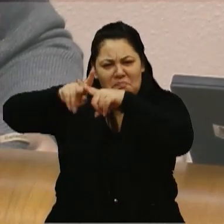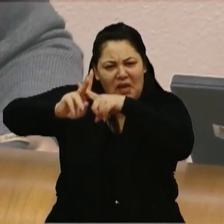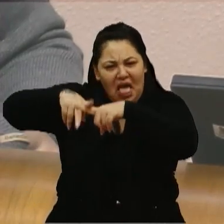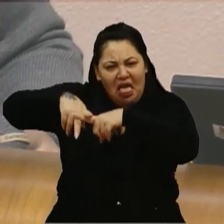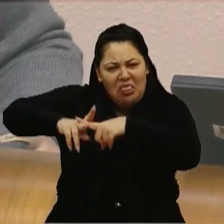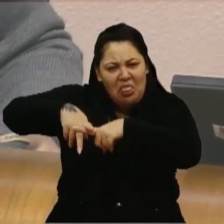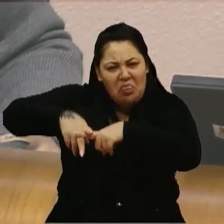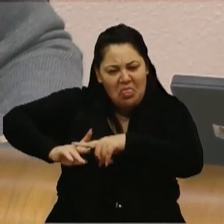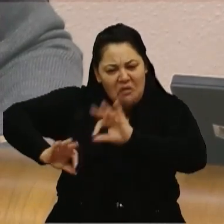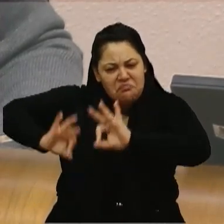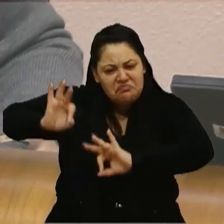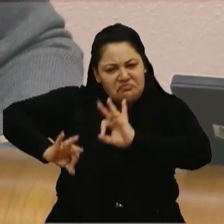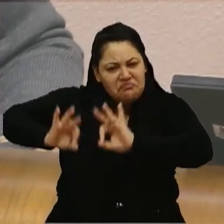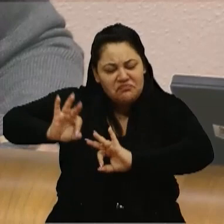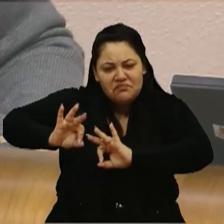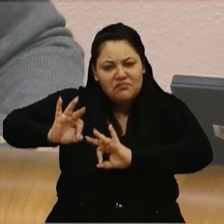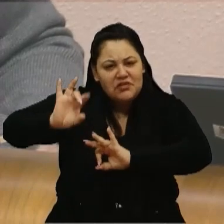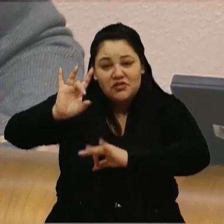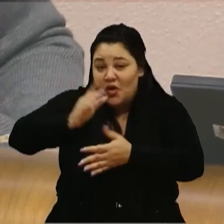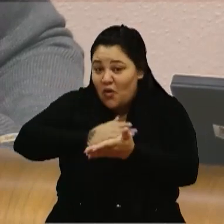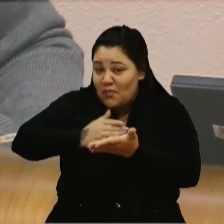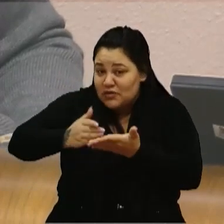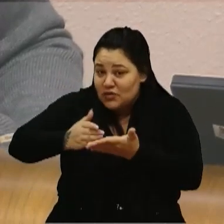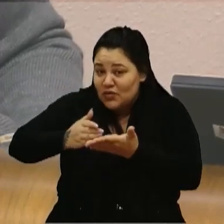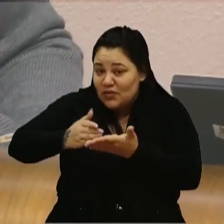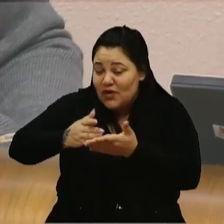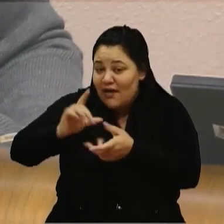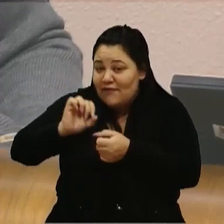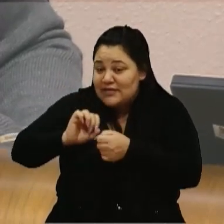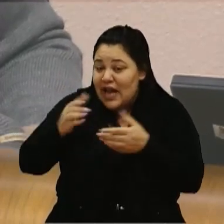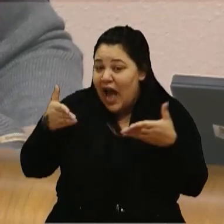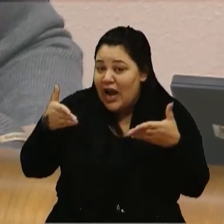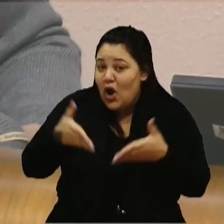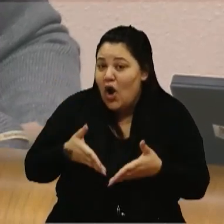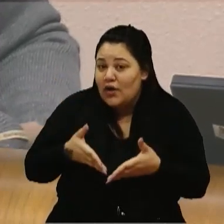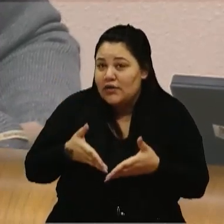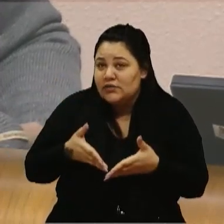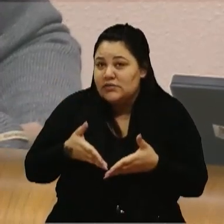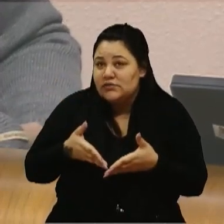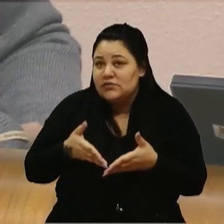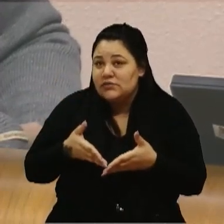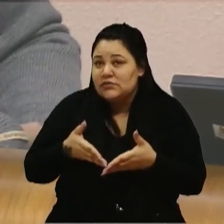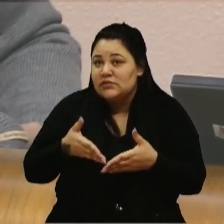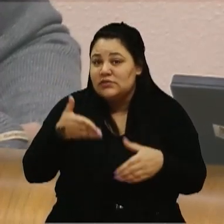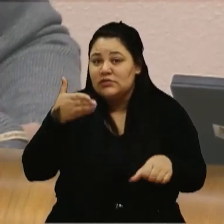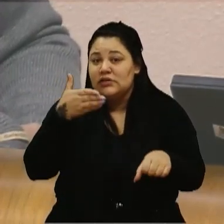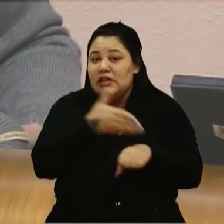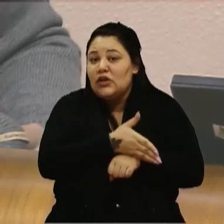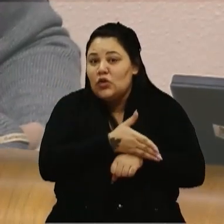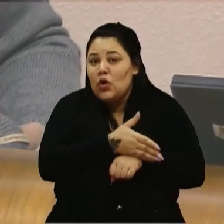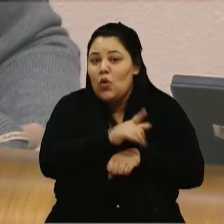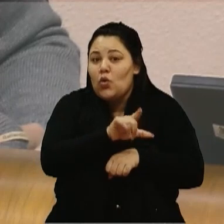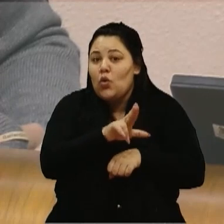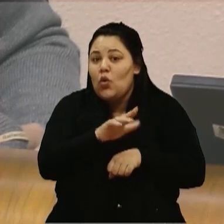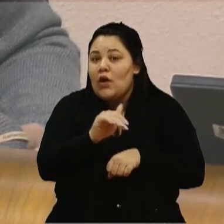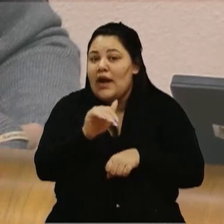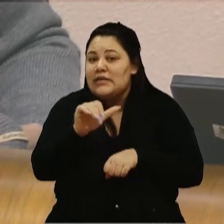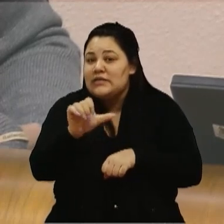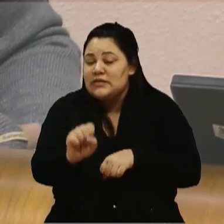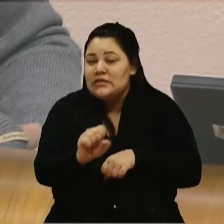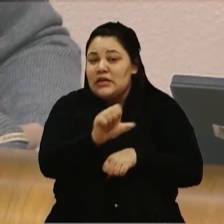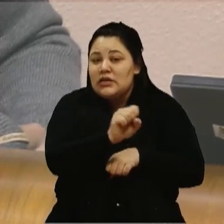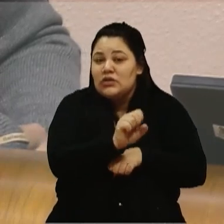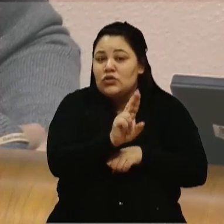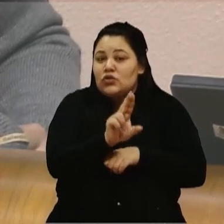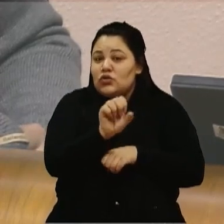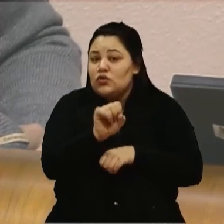Manutenção só começou a ser feita de fato agora que entrou o Lucas Suzin. E esse sim